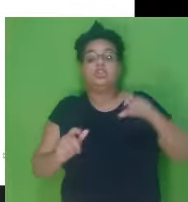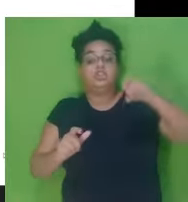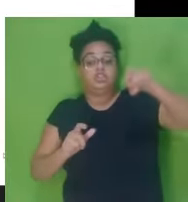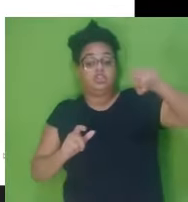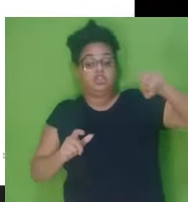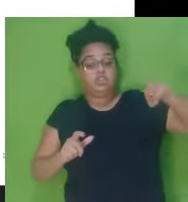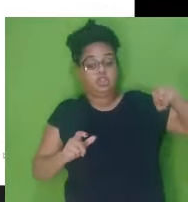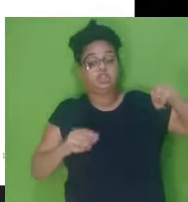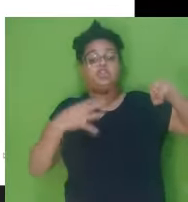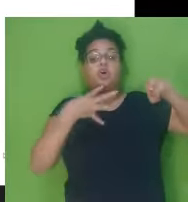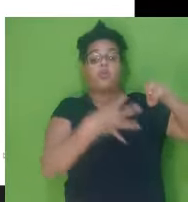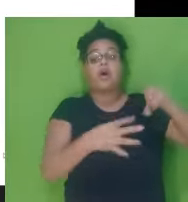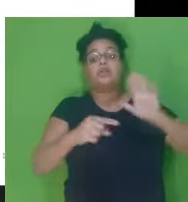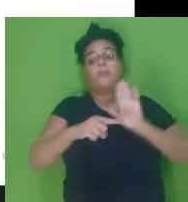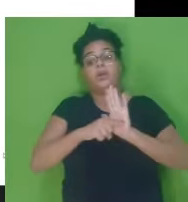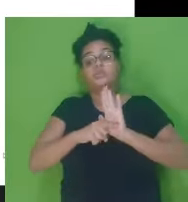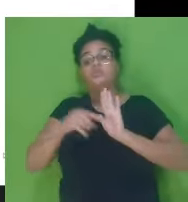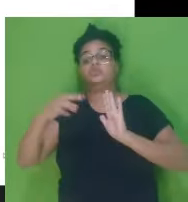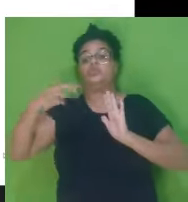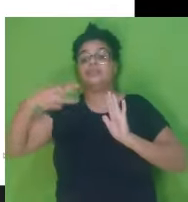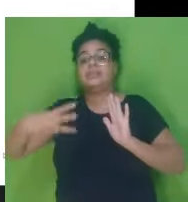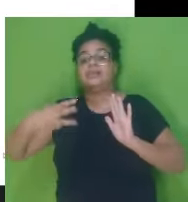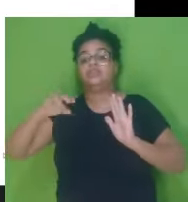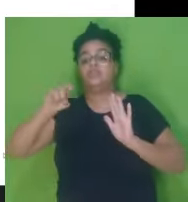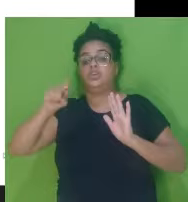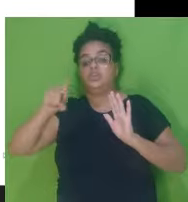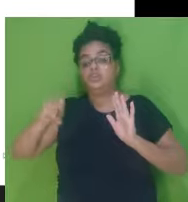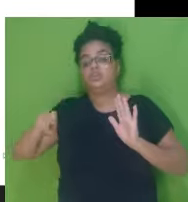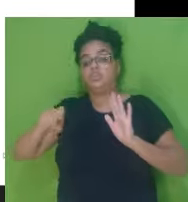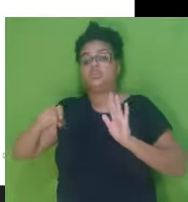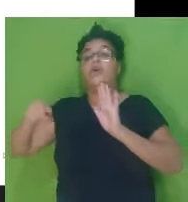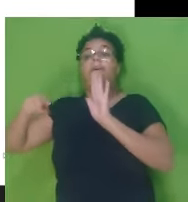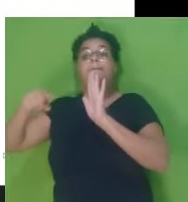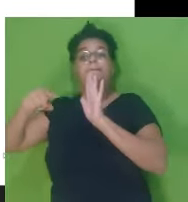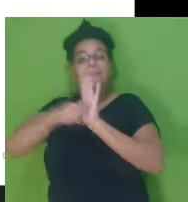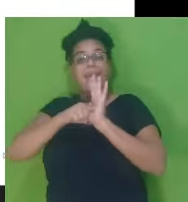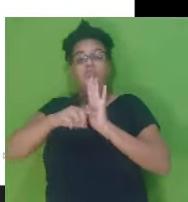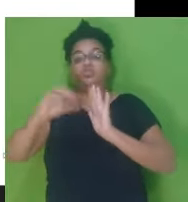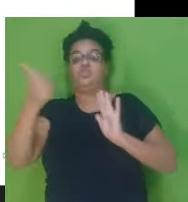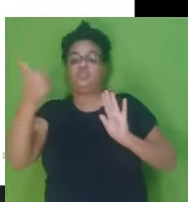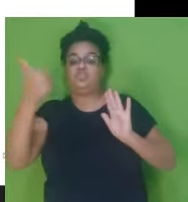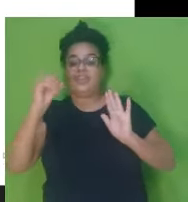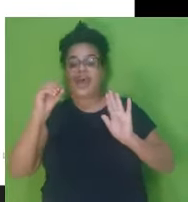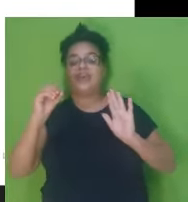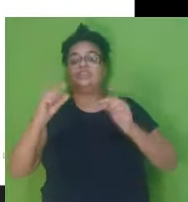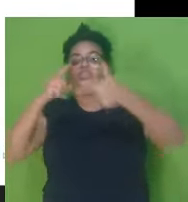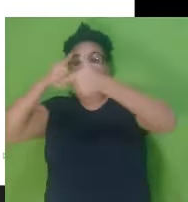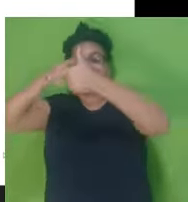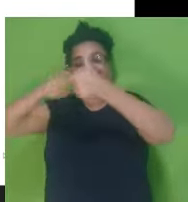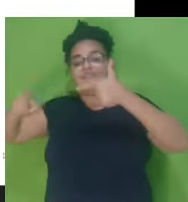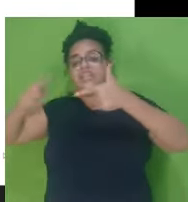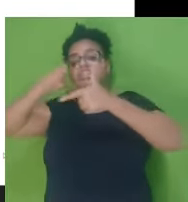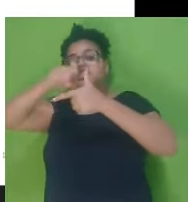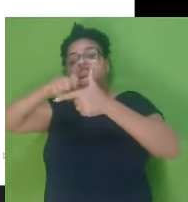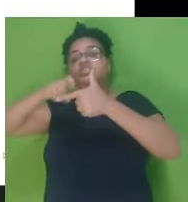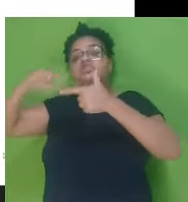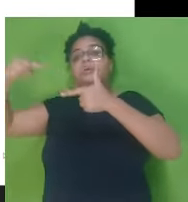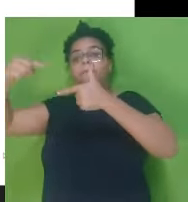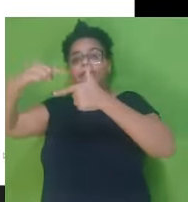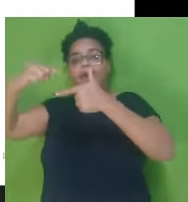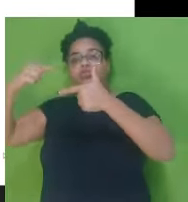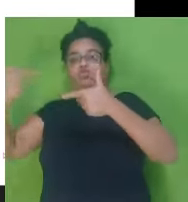de x4 menos 3x menos 10 por x menos 2 vai dar resto